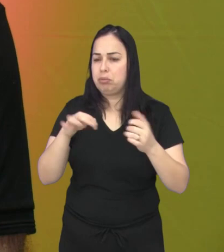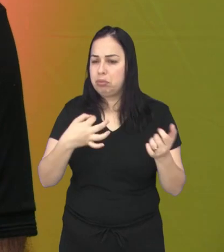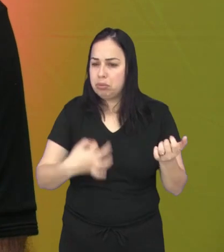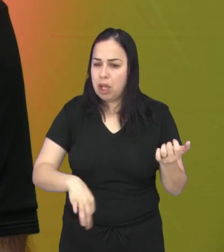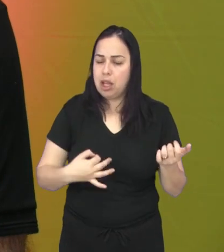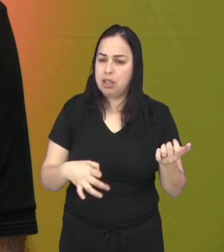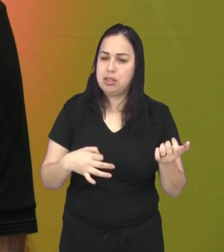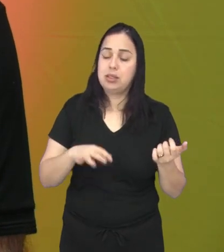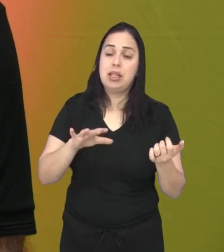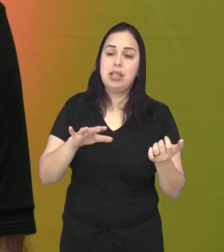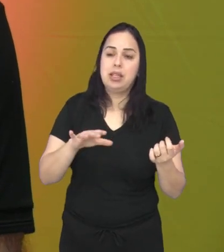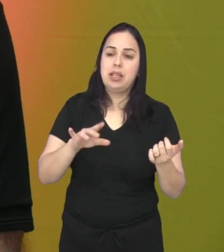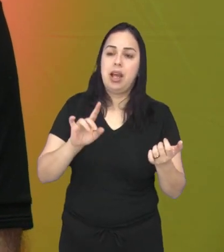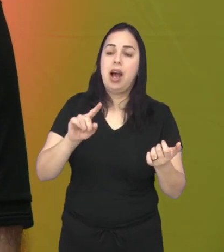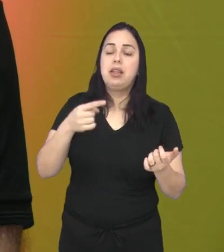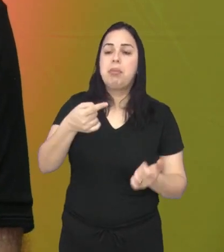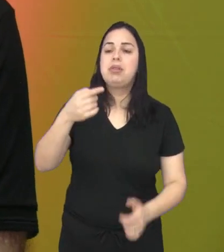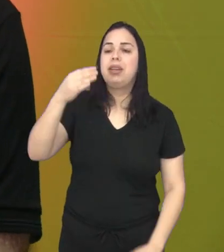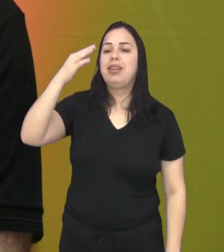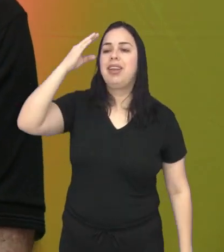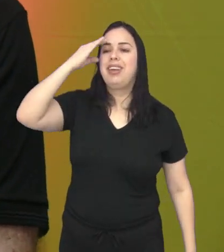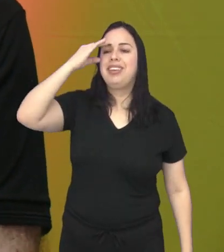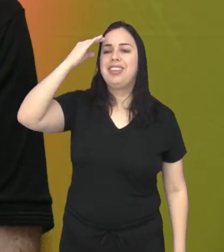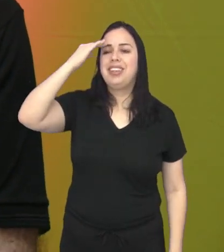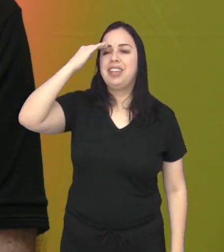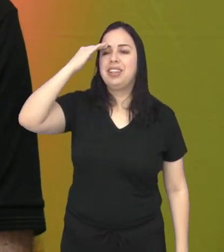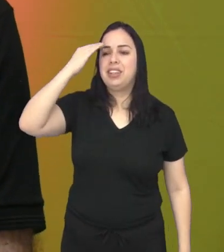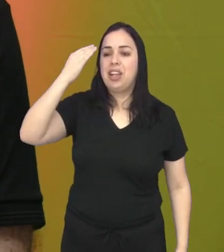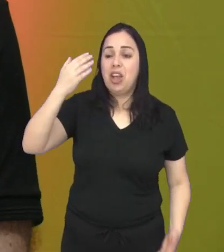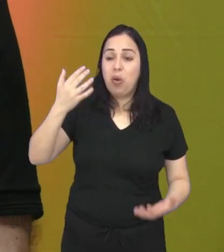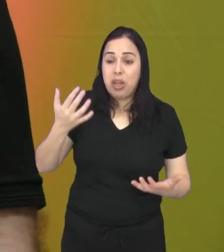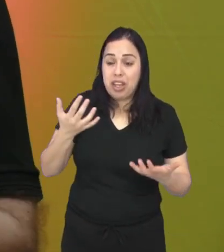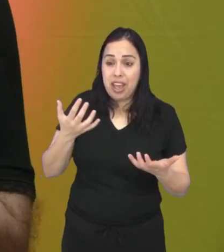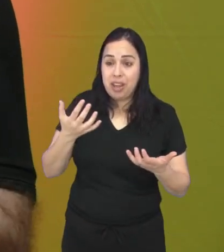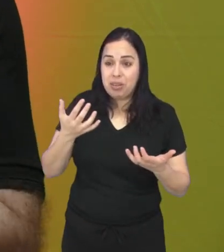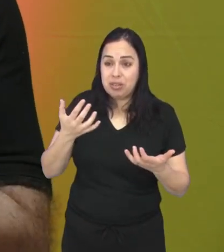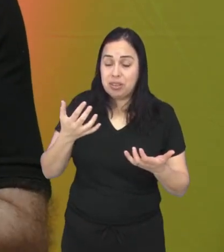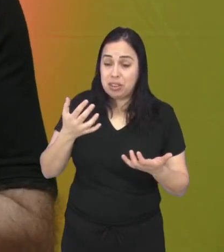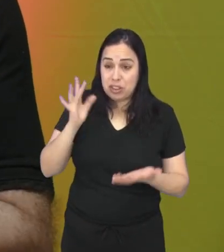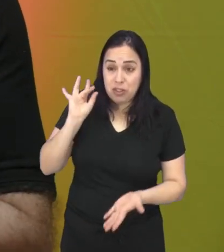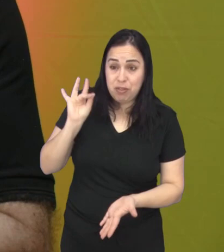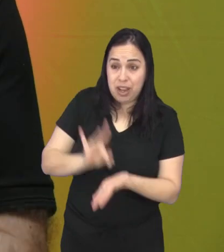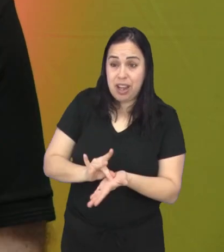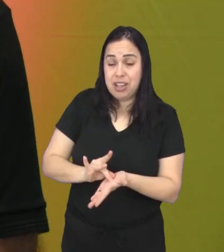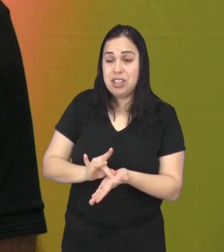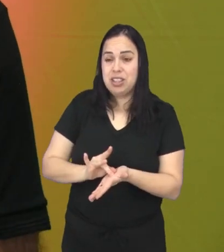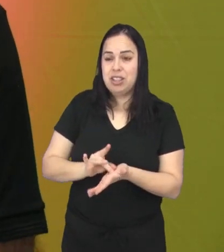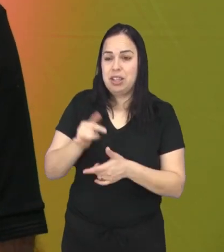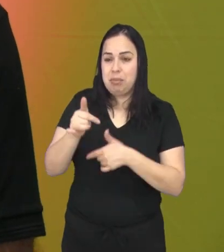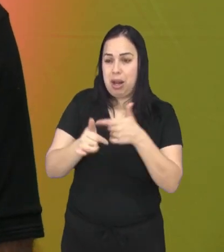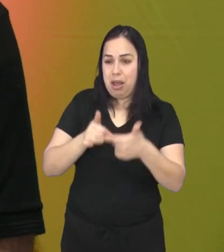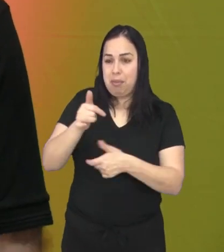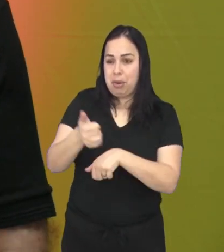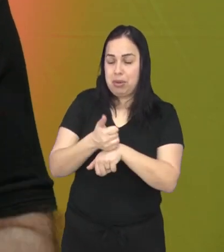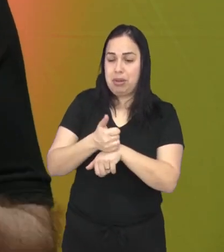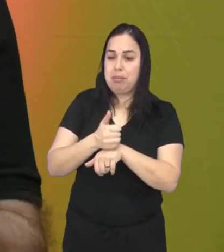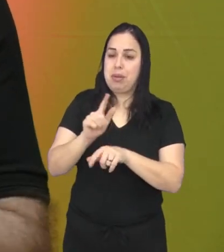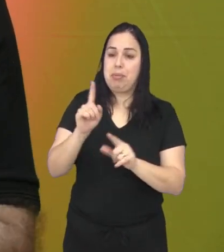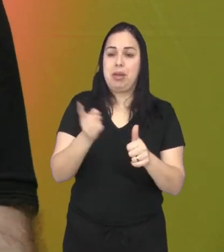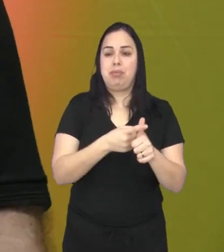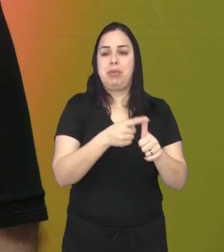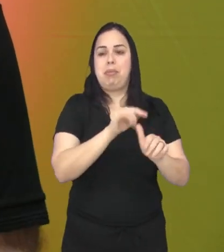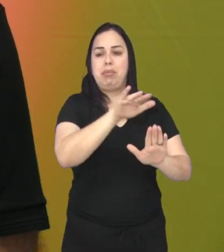mesmo. E rapidamente eu entendi que se eu queria fazer a música que eu queria fazer mesmo, eu precisava entender